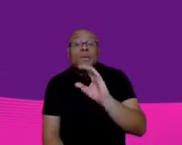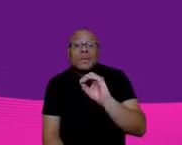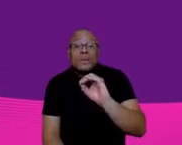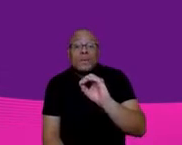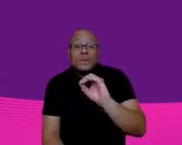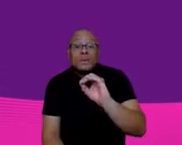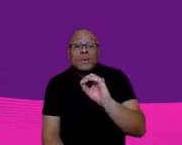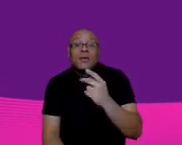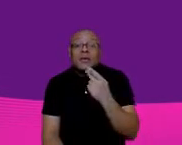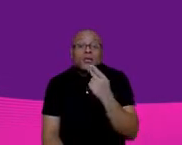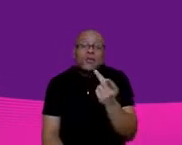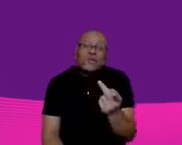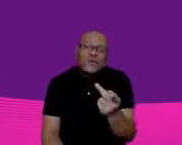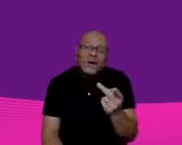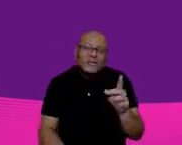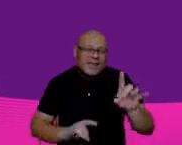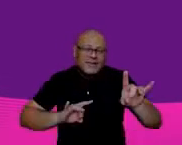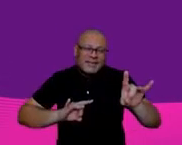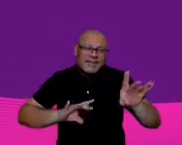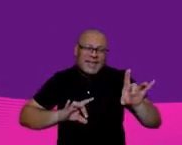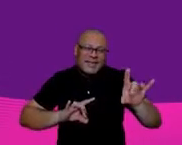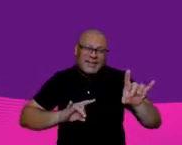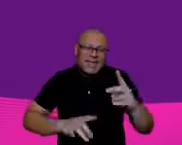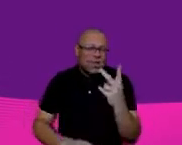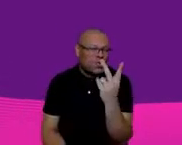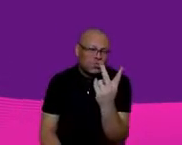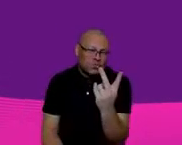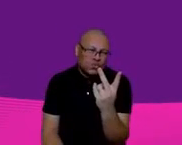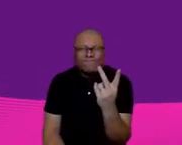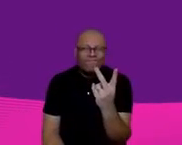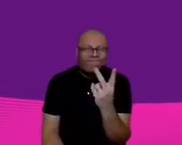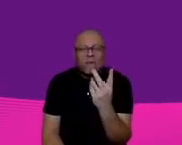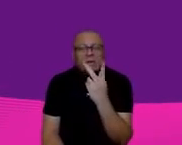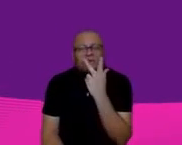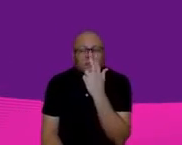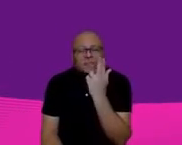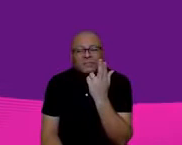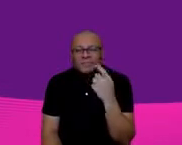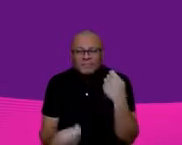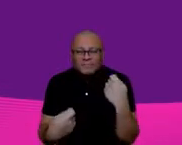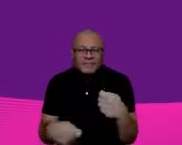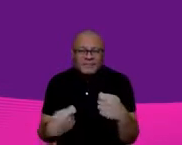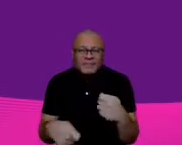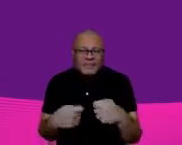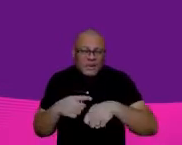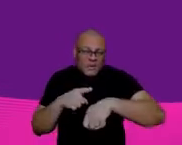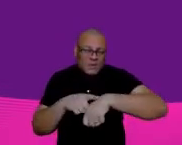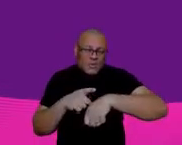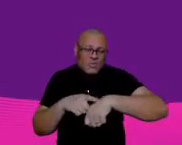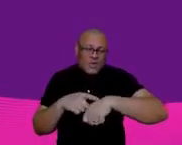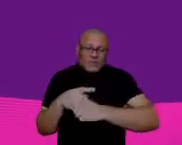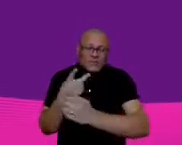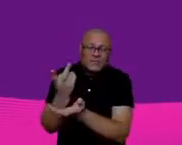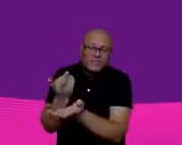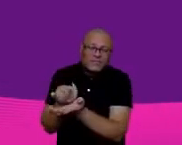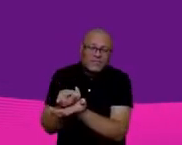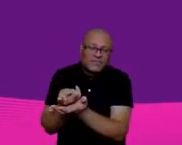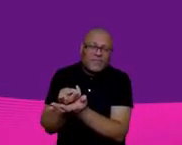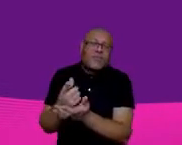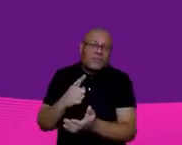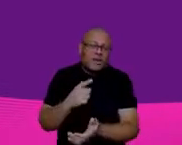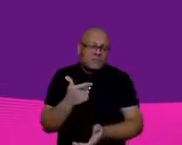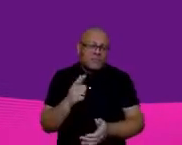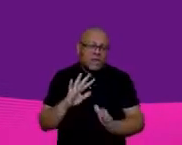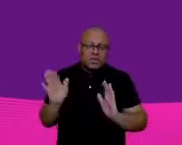muito esta técnica com dois compartimentos, porque eu acho que se a gente tem que chegar até esse estágio, o paciente vai ficar bem com uma prótese total.